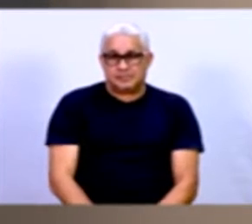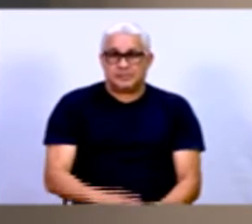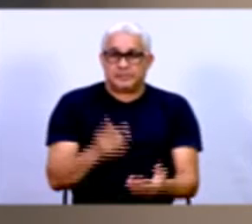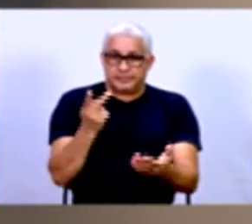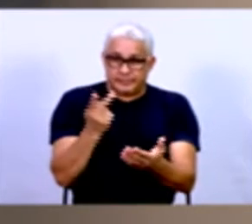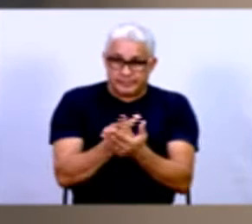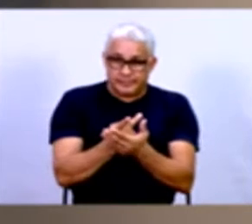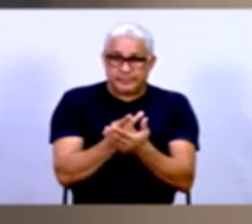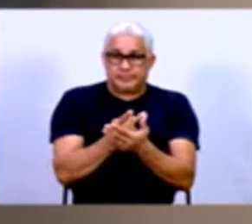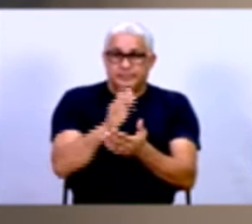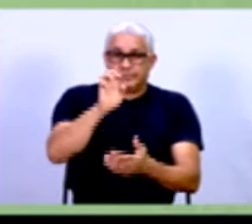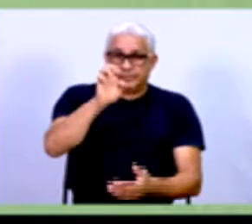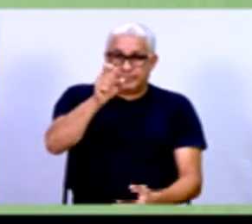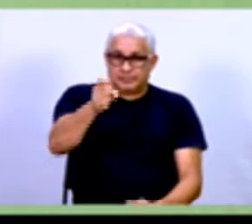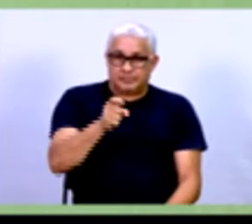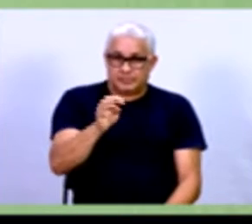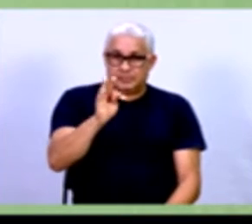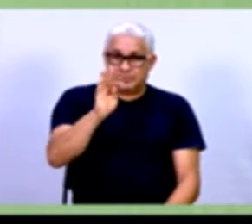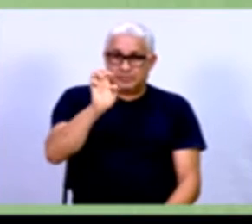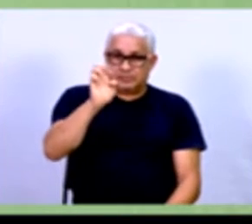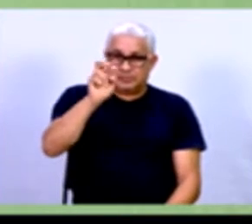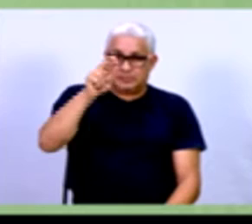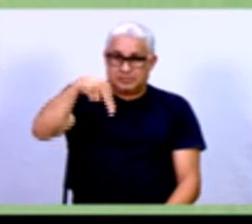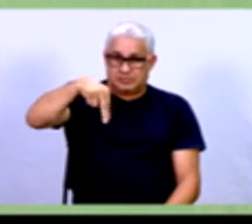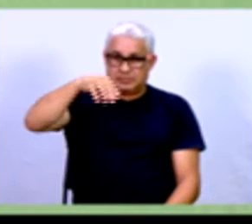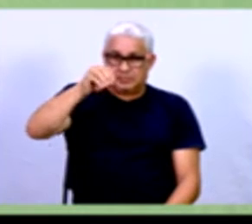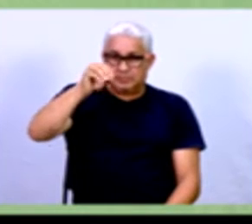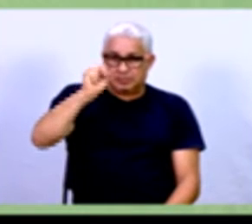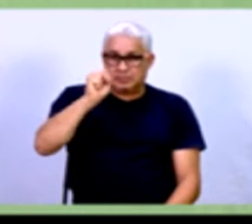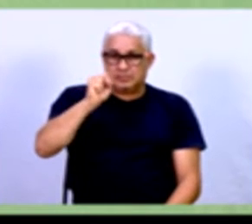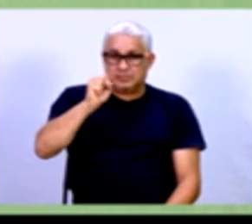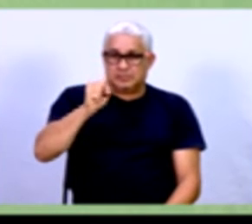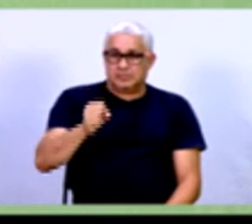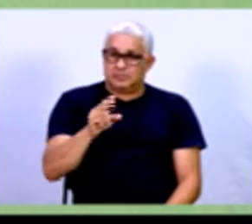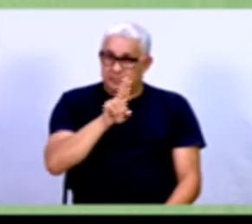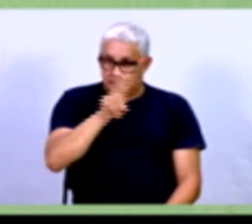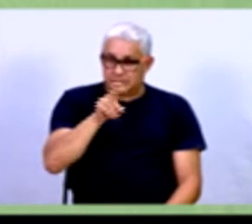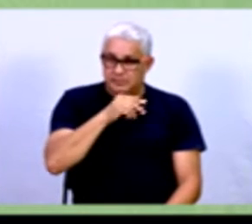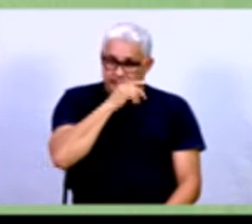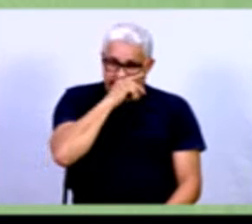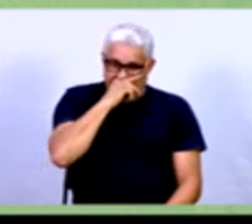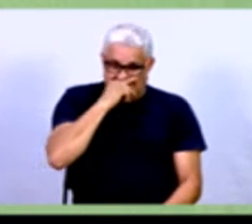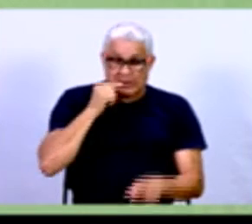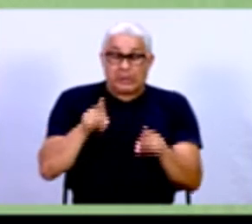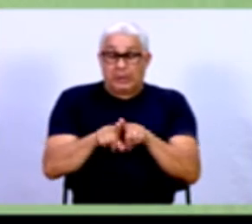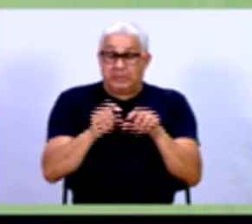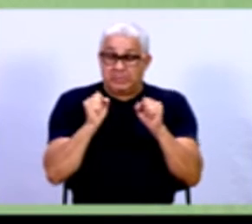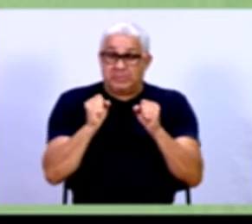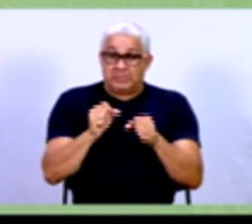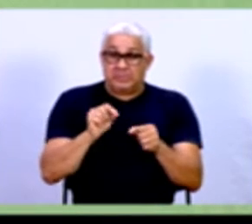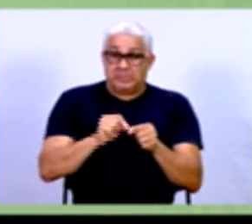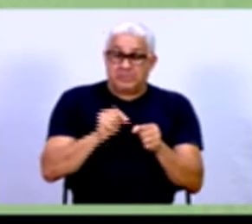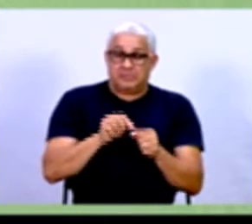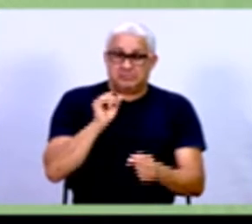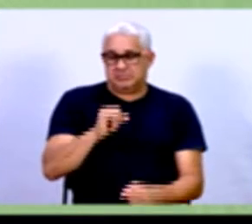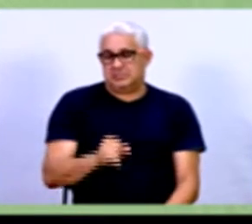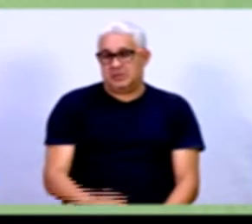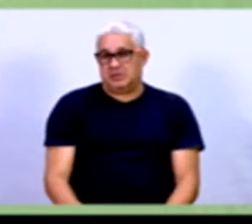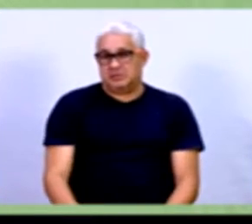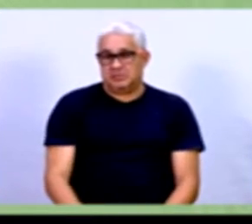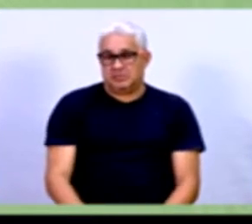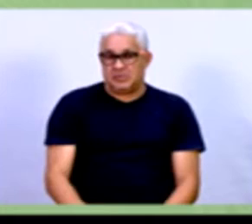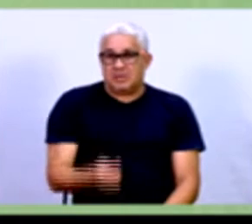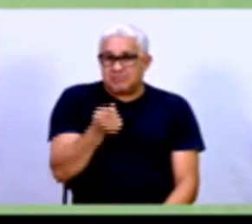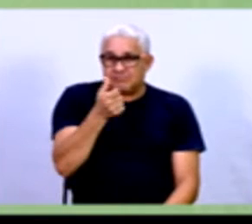erros externos, tá? Muitas vezes o que a gente pode fazer, se não forem muitos, né, no caso,